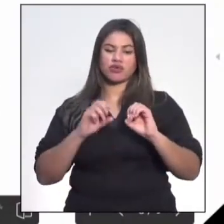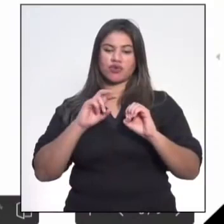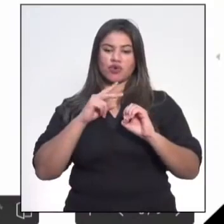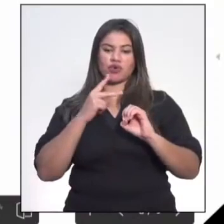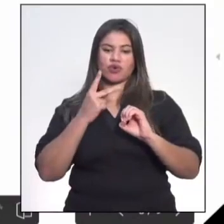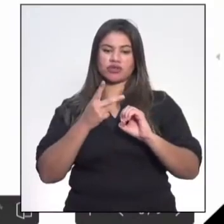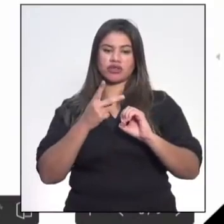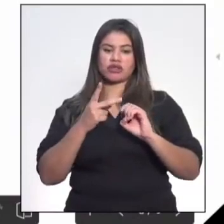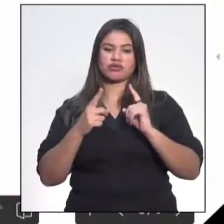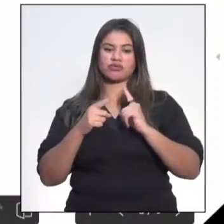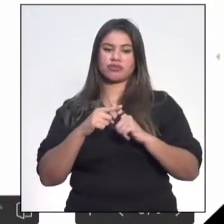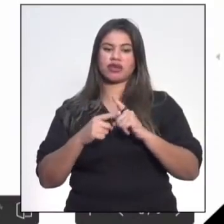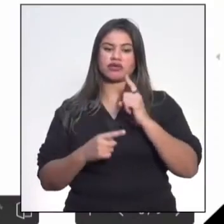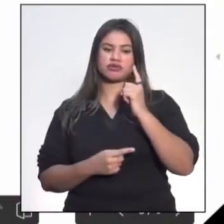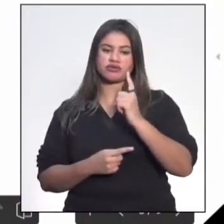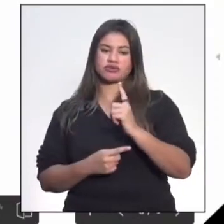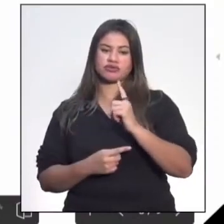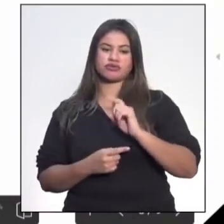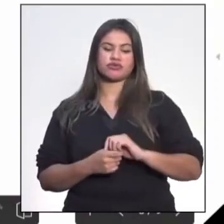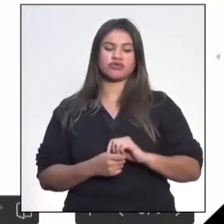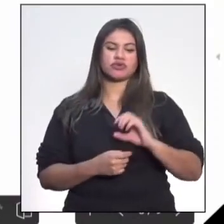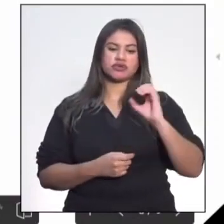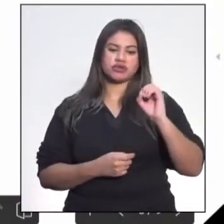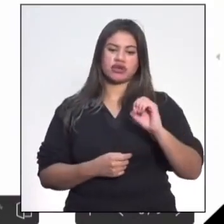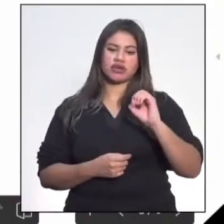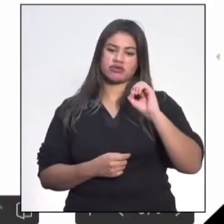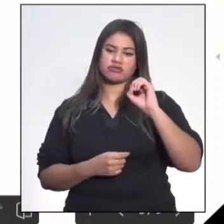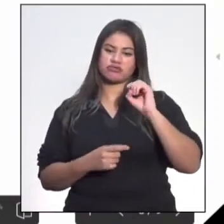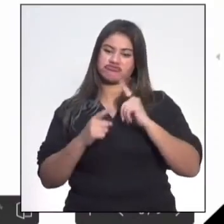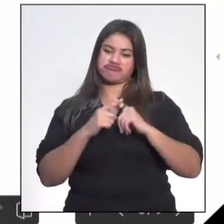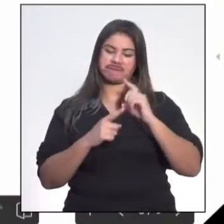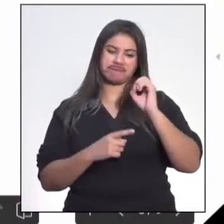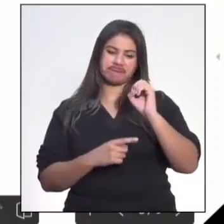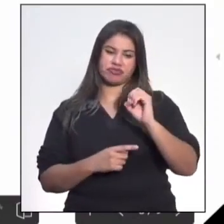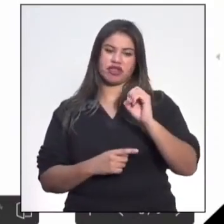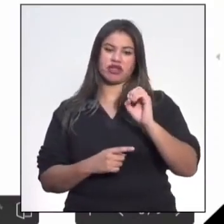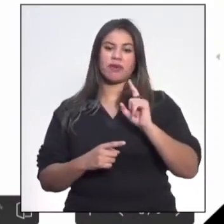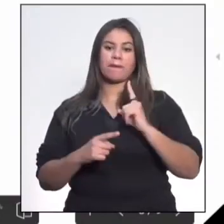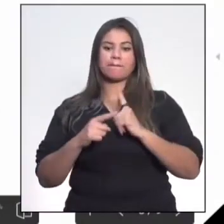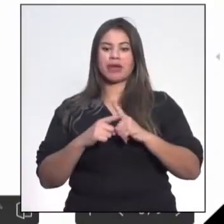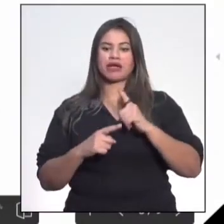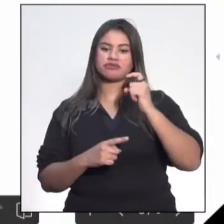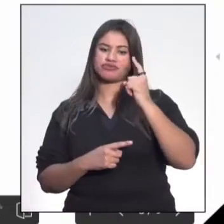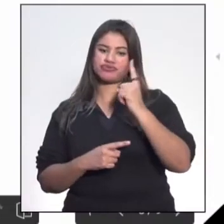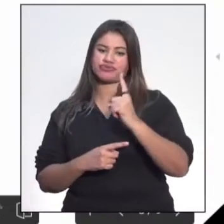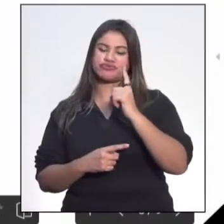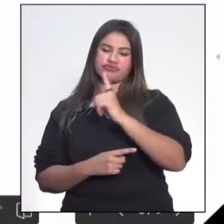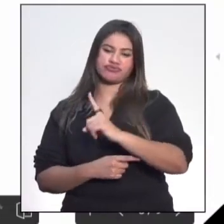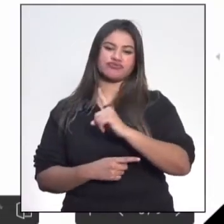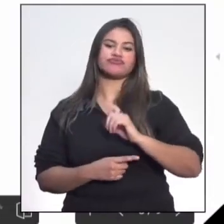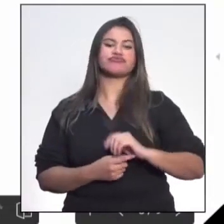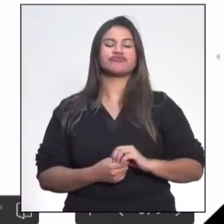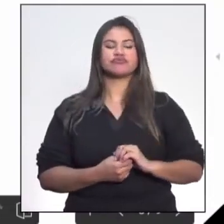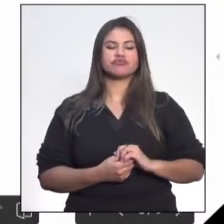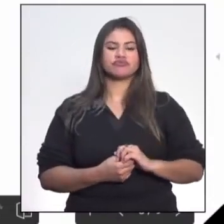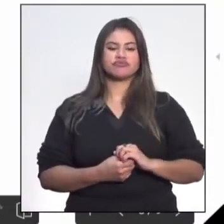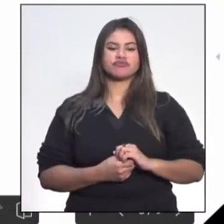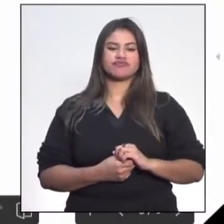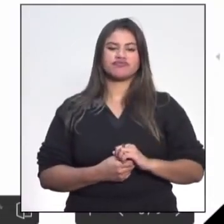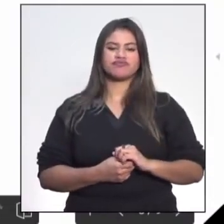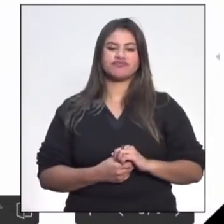quadrado mais 1. 0 vezes 0, 0. 0 mais 1, 1. Formei o par 0 e